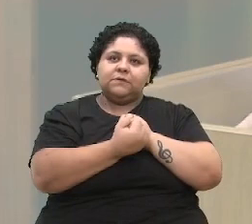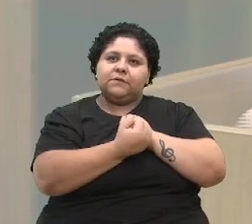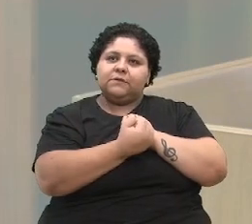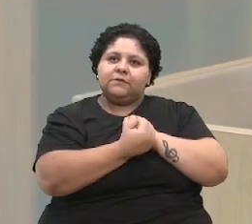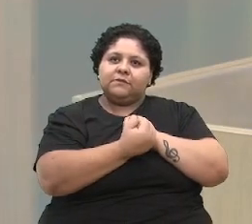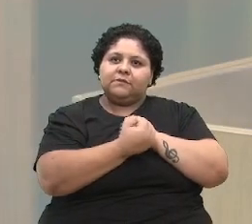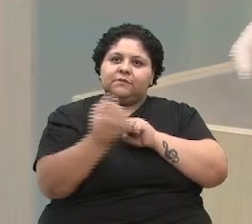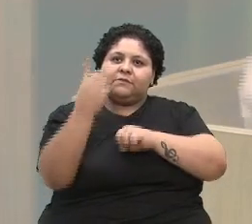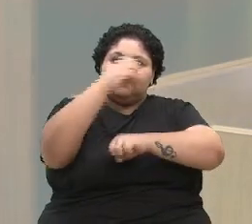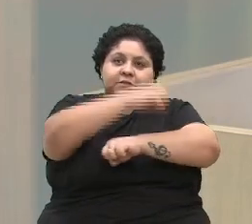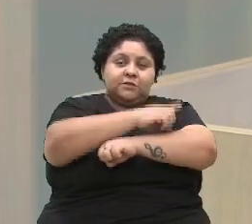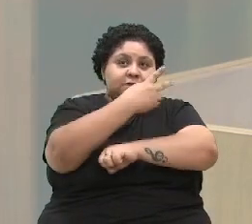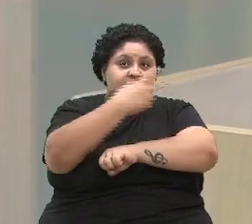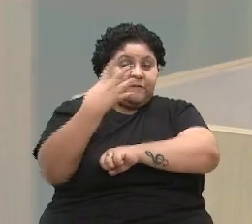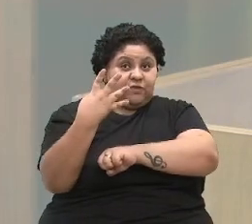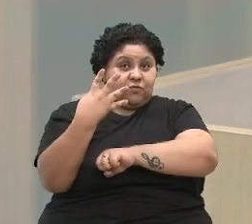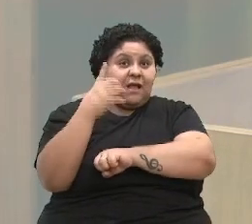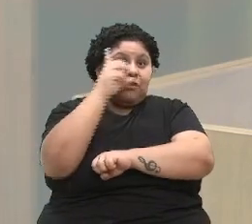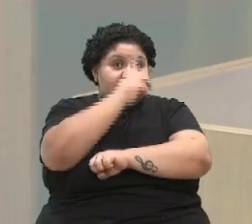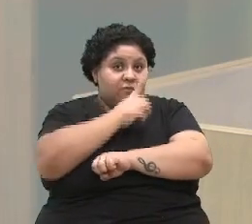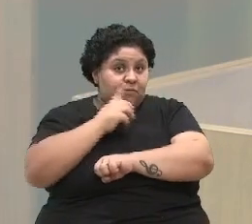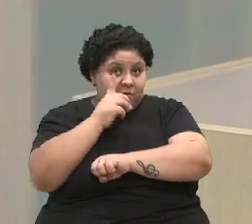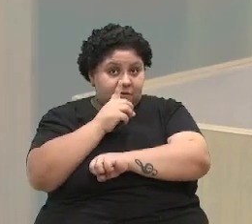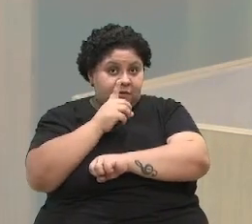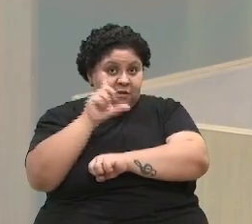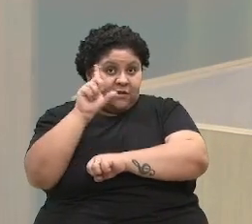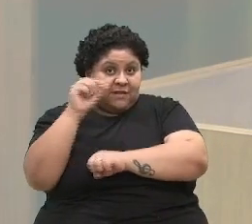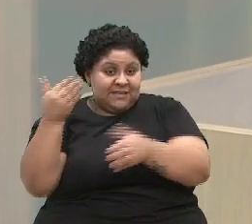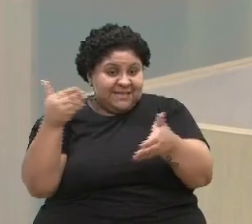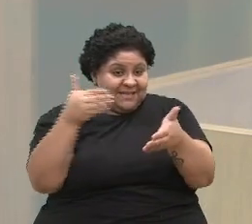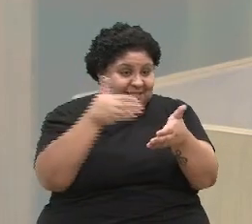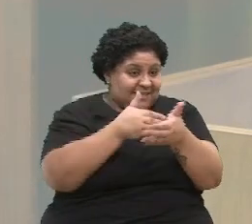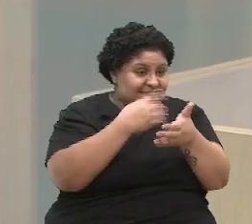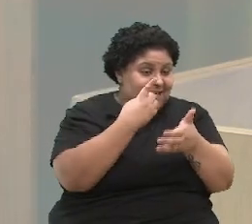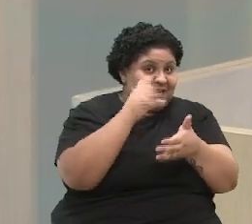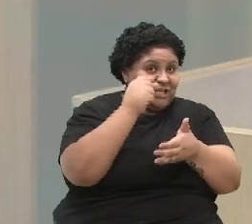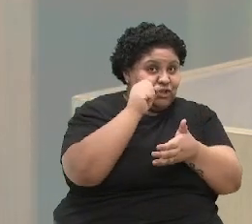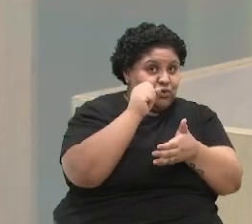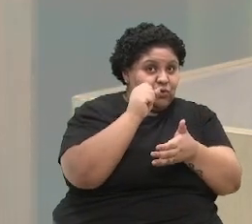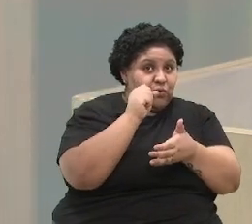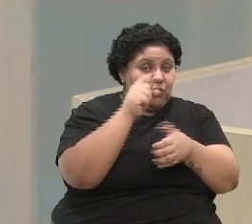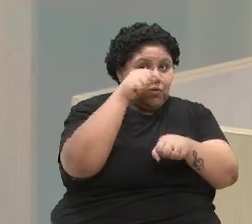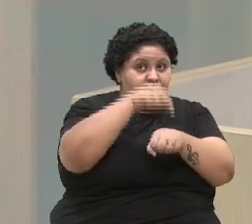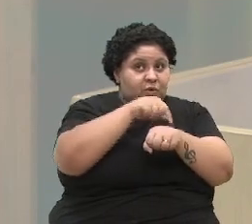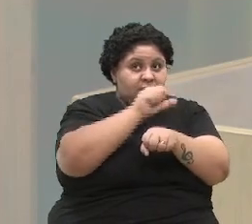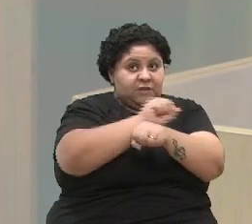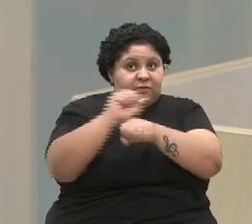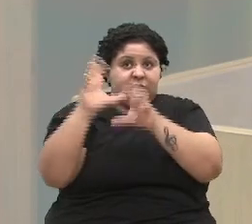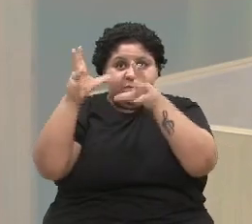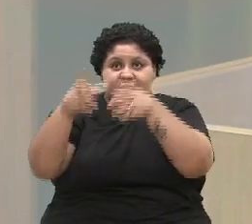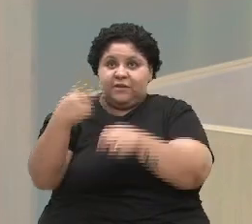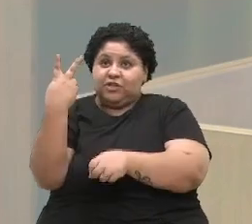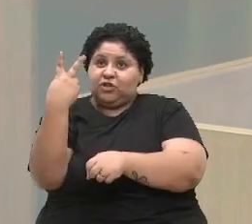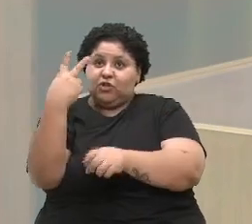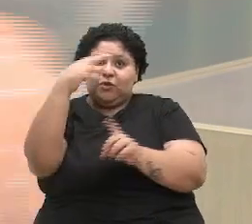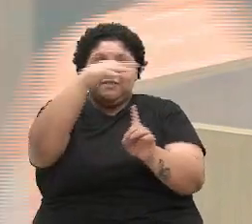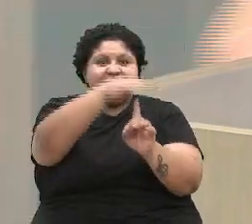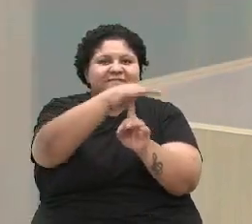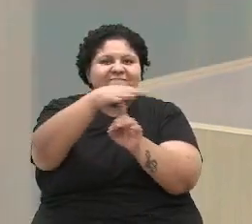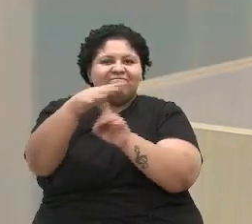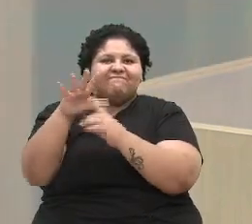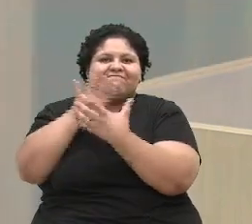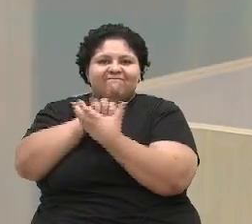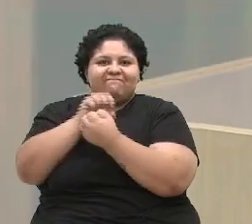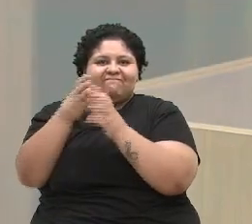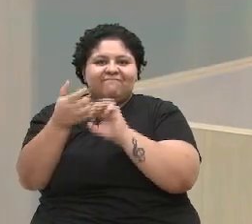dia 24, domingo, das 10 às 18, onde temos aguardando a todos 2 anos de Feira de Artesanato,